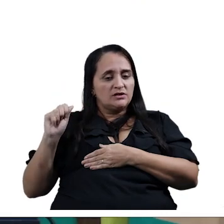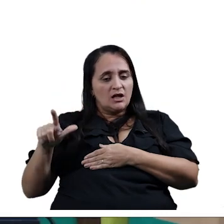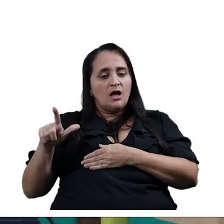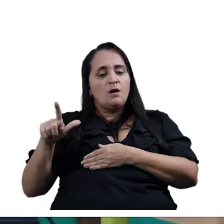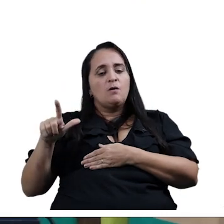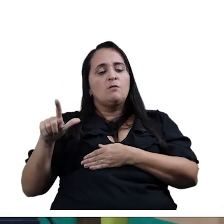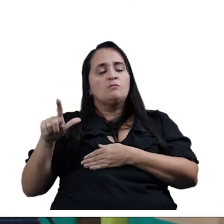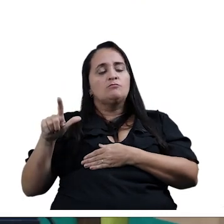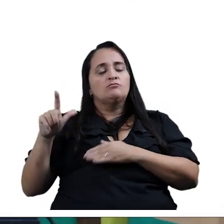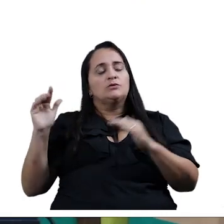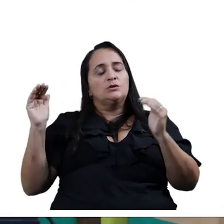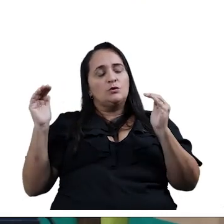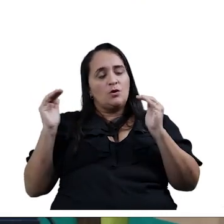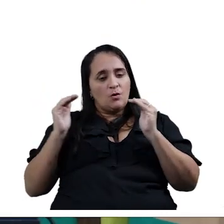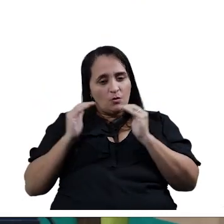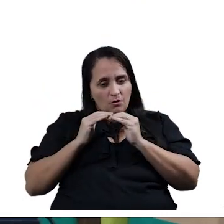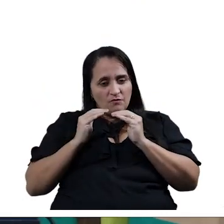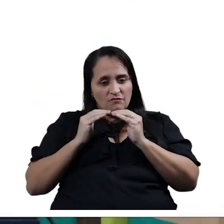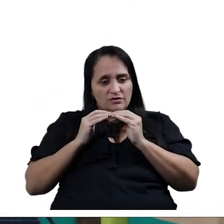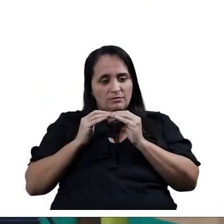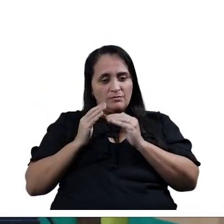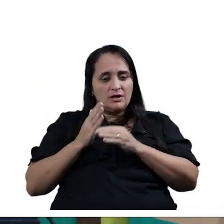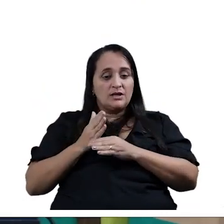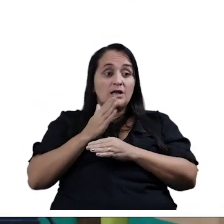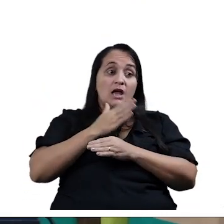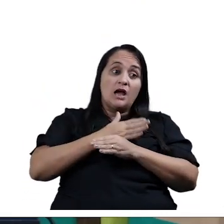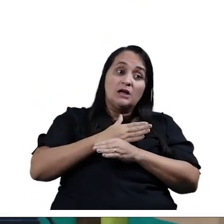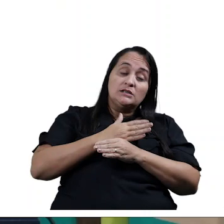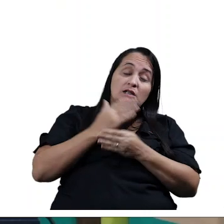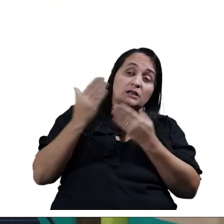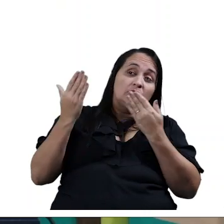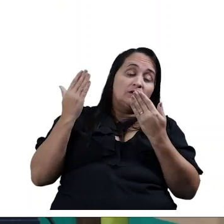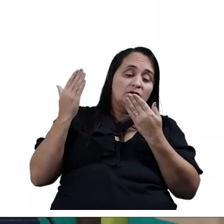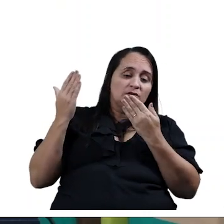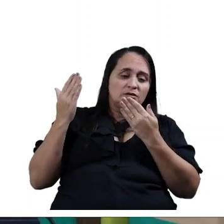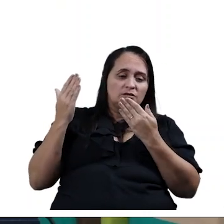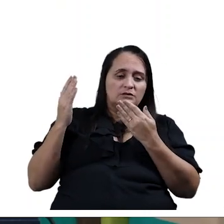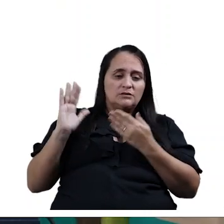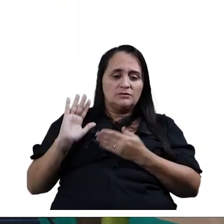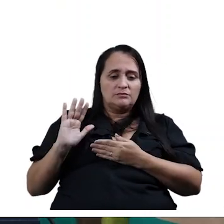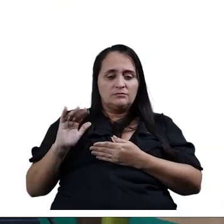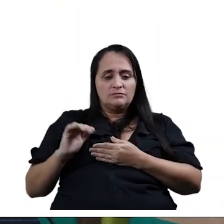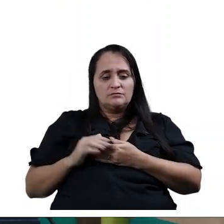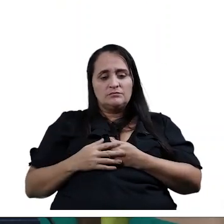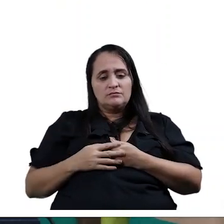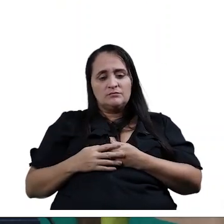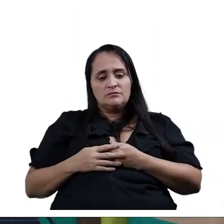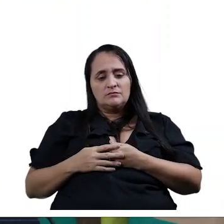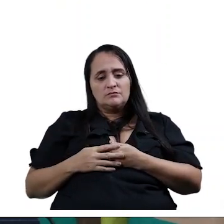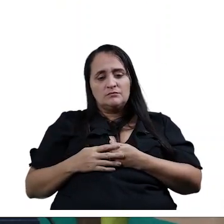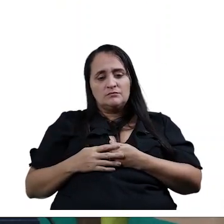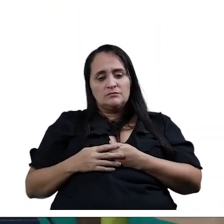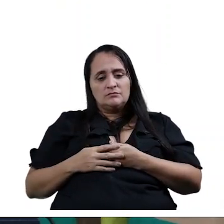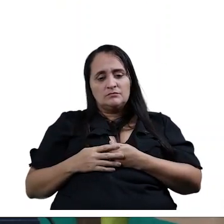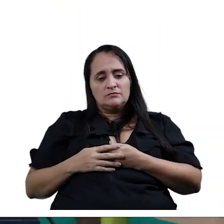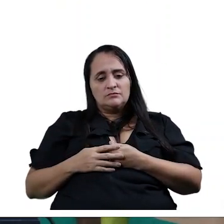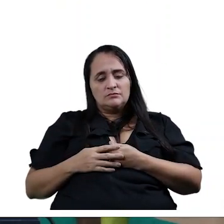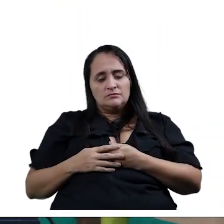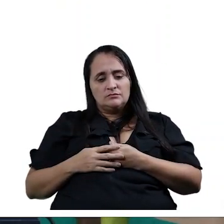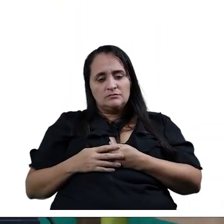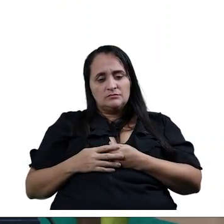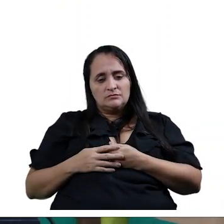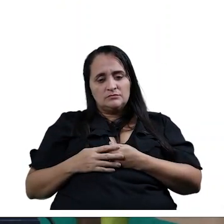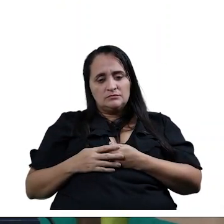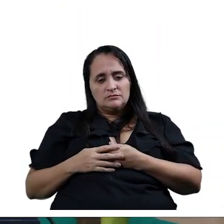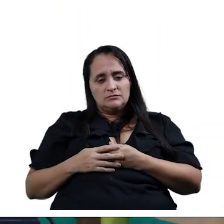decidiu é que confirma que antes ela estava indecisa. Então, para assegurar,